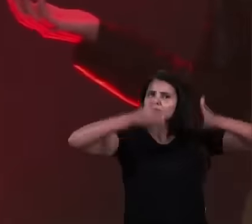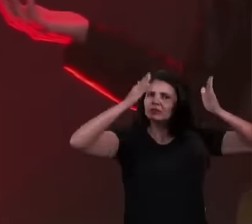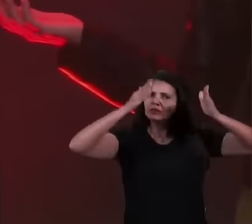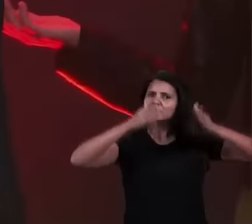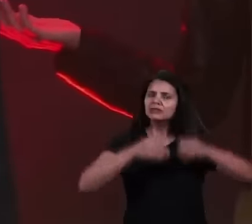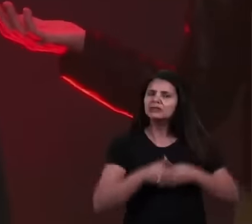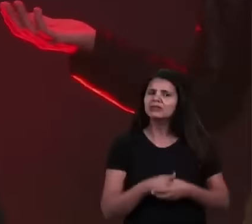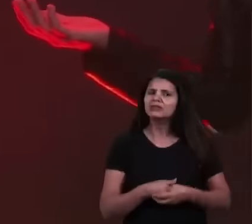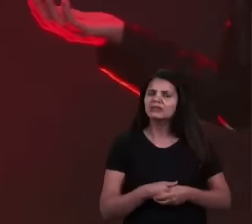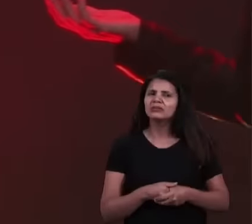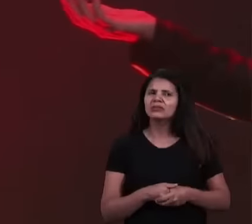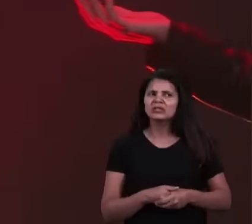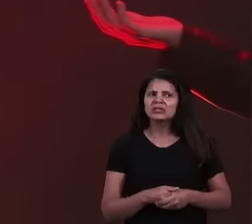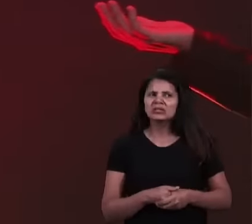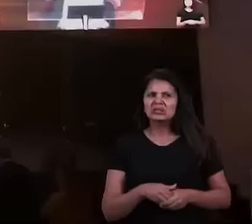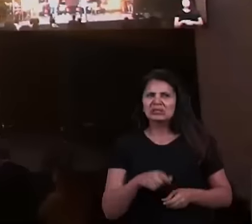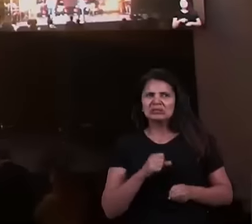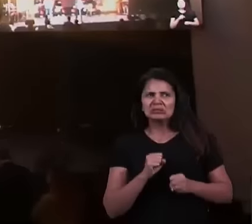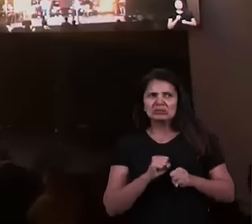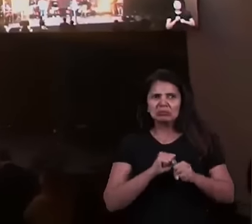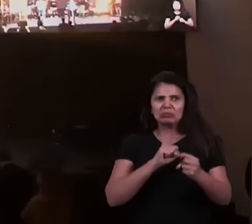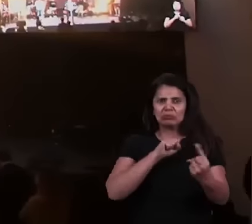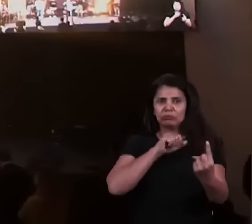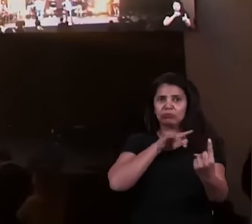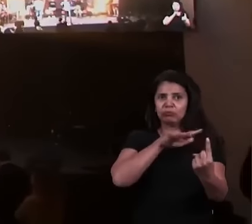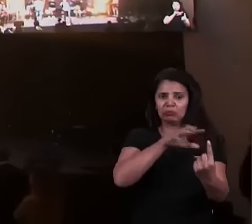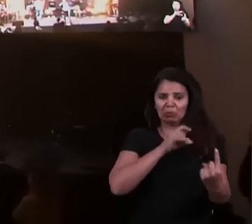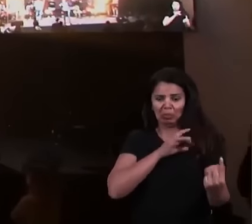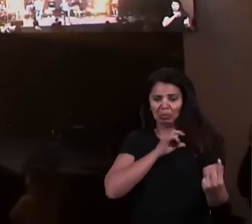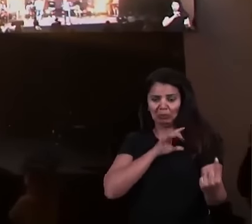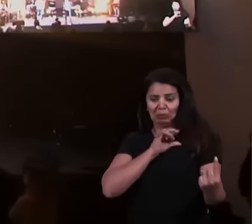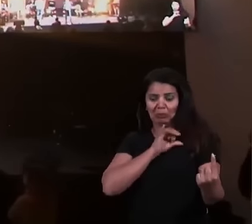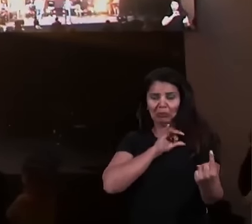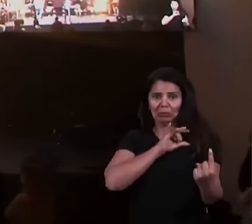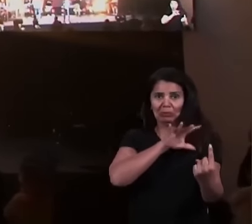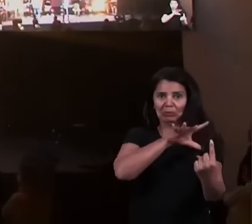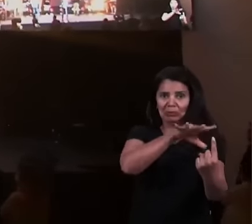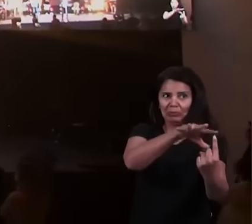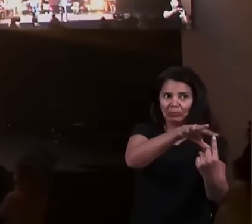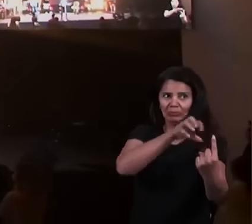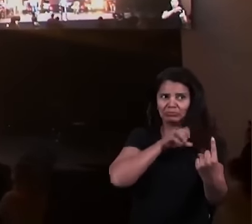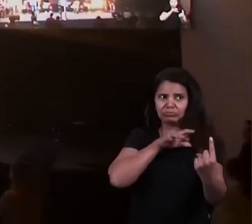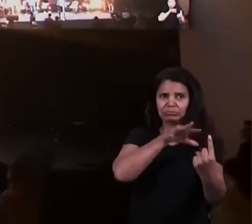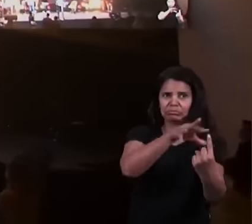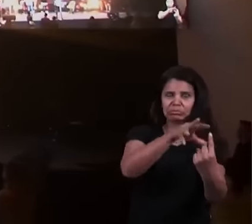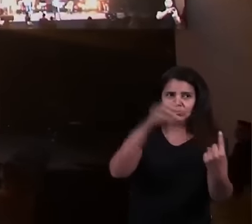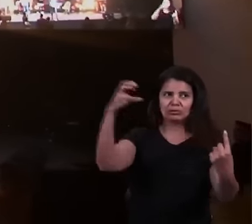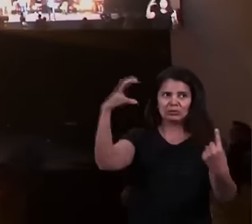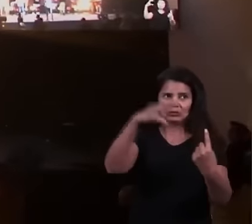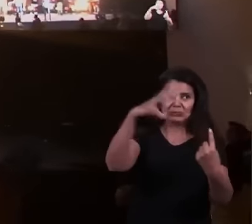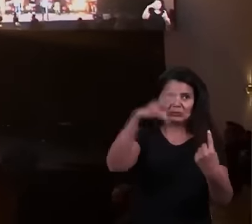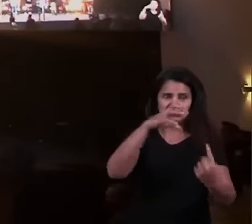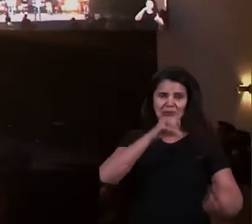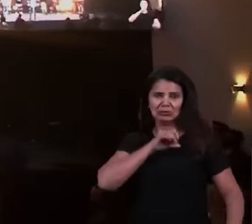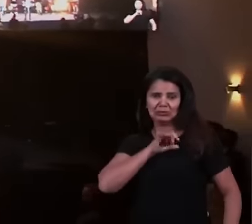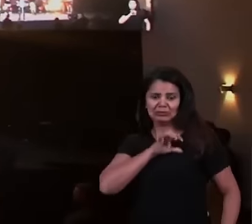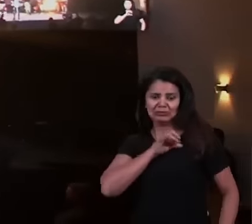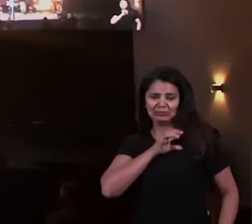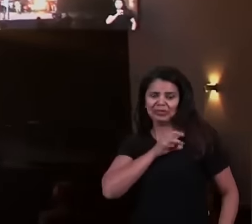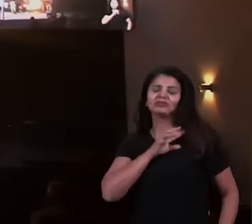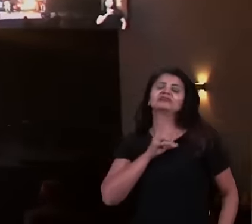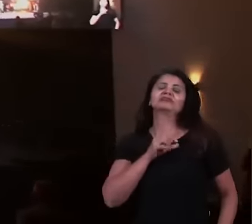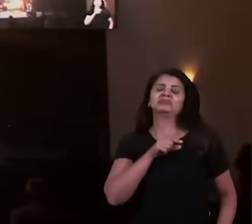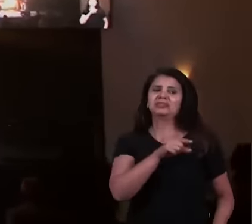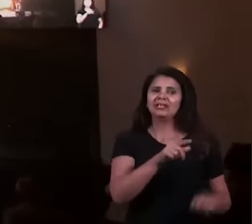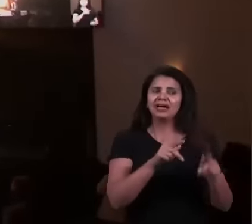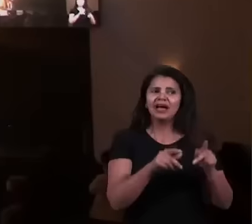transmitia o medo às pessoas, que transmitia os maus sentimentos às pessoas, e as pessoas